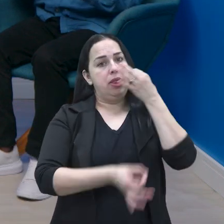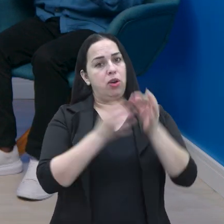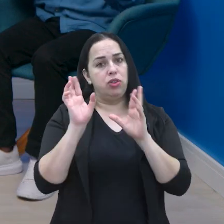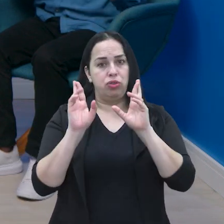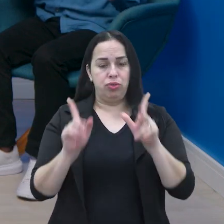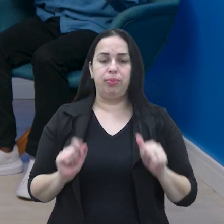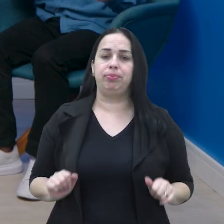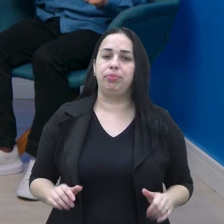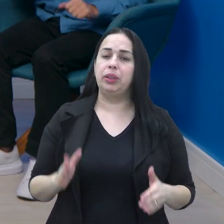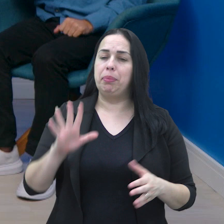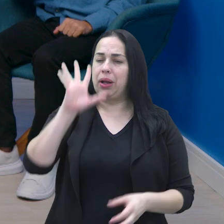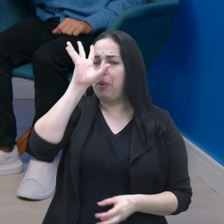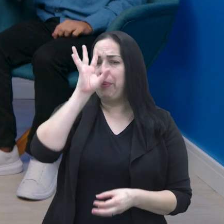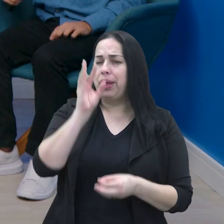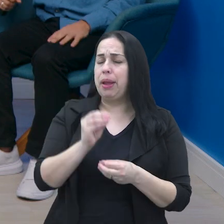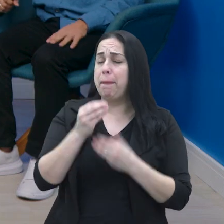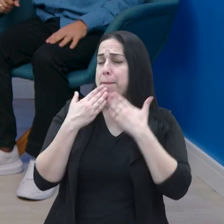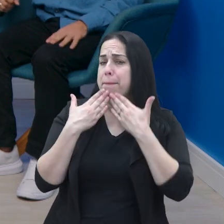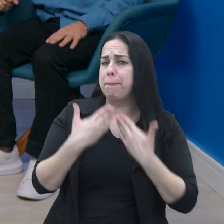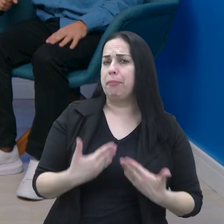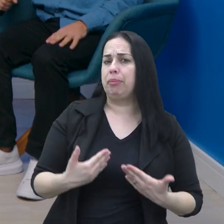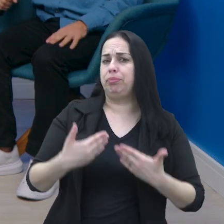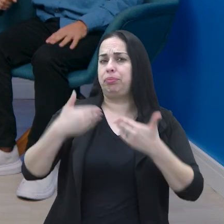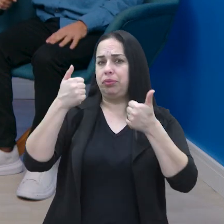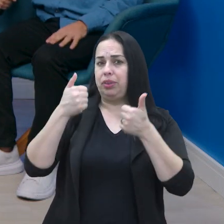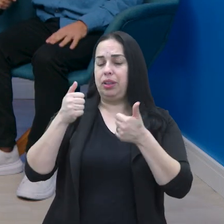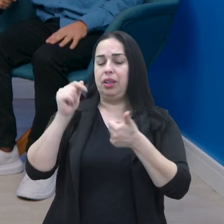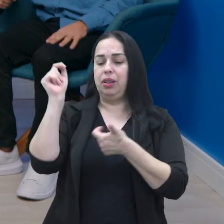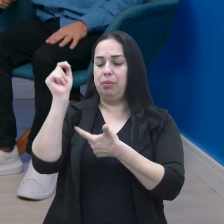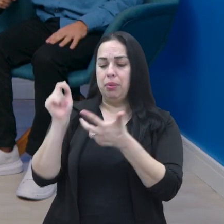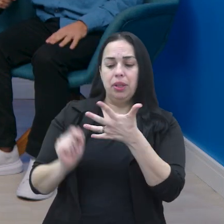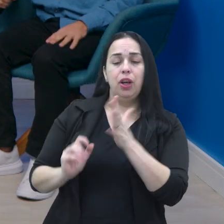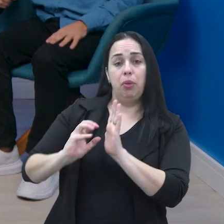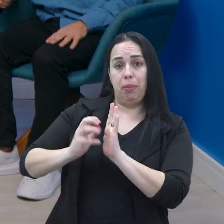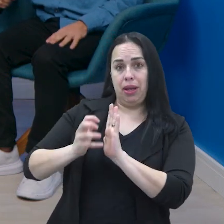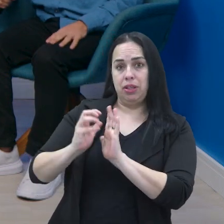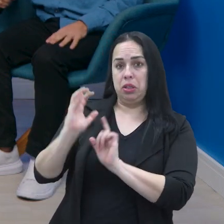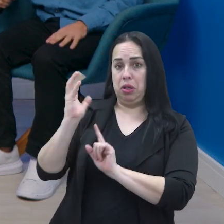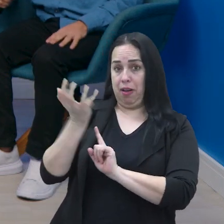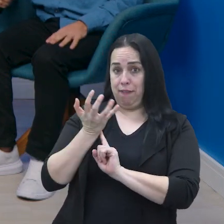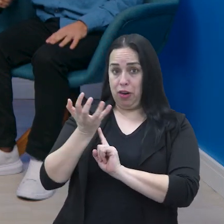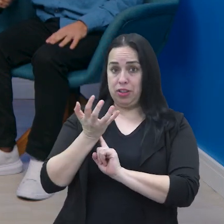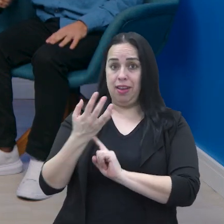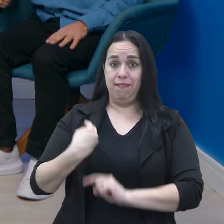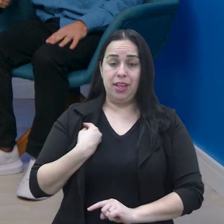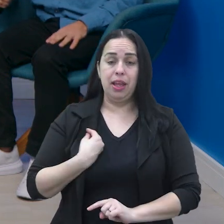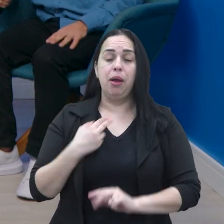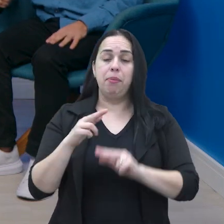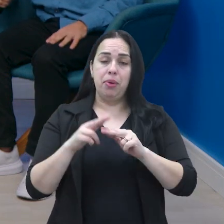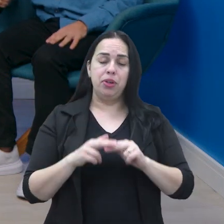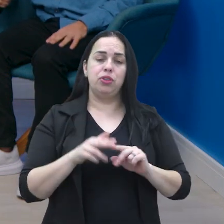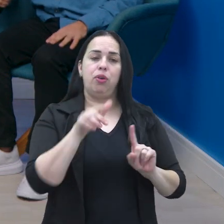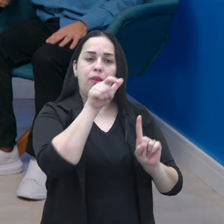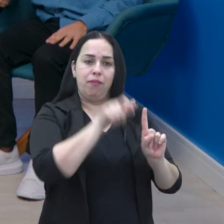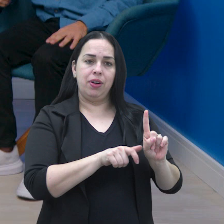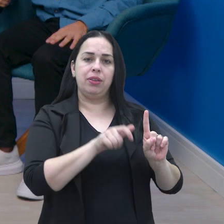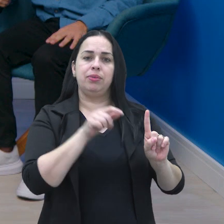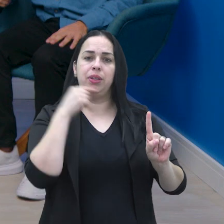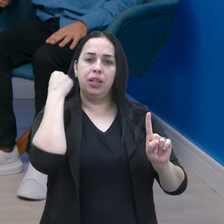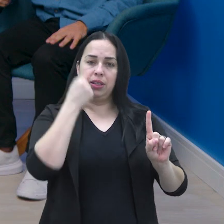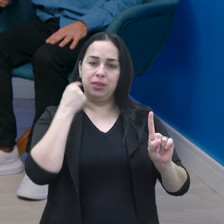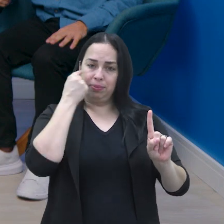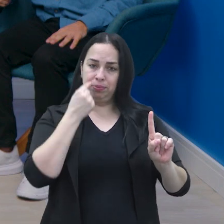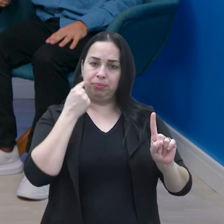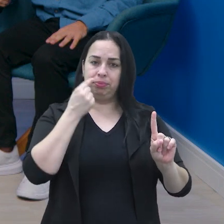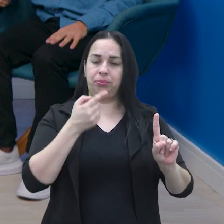ideologias diferentes. Para entender melhor como isso reflete a diversidade política do país, a gente conversa com o advogado